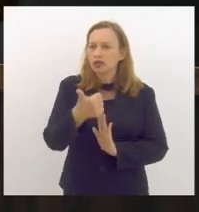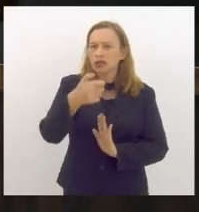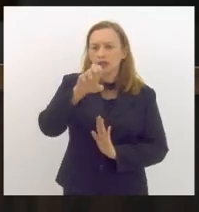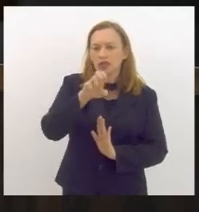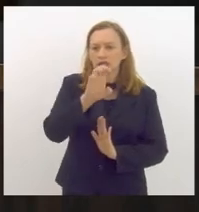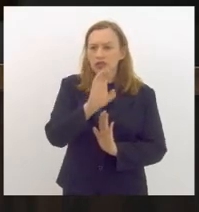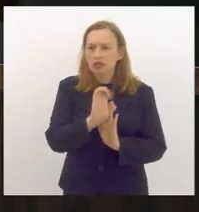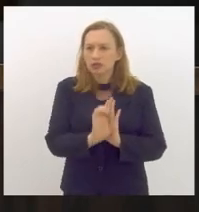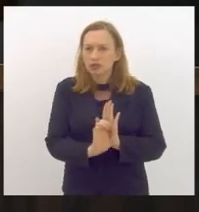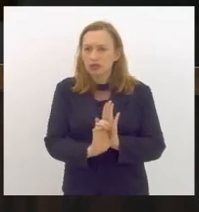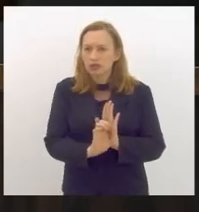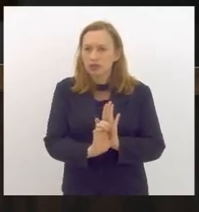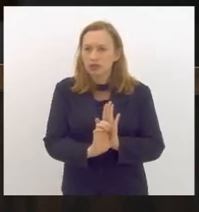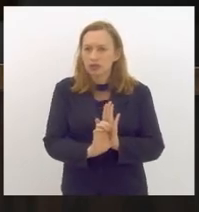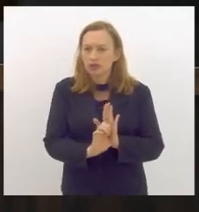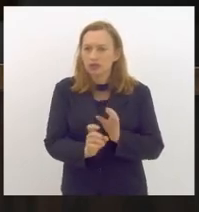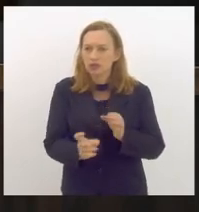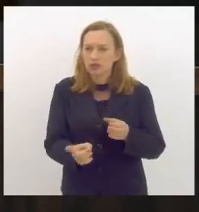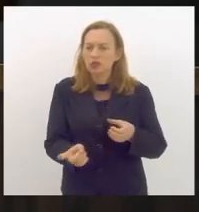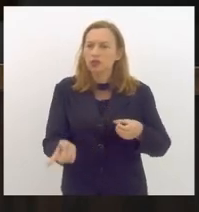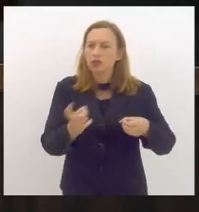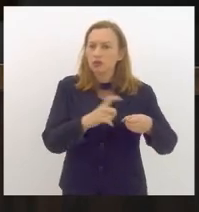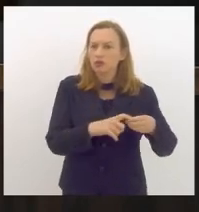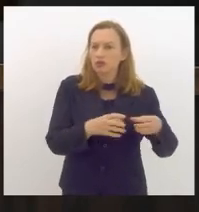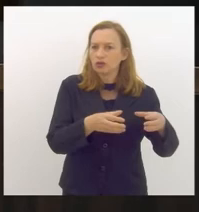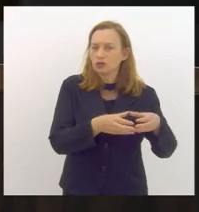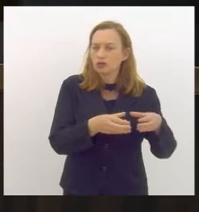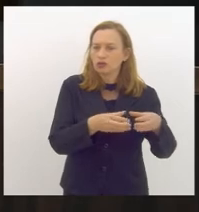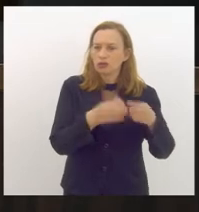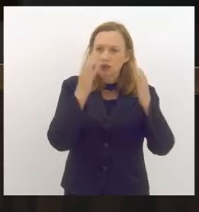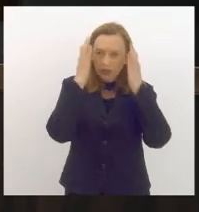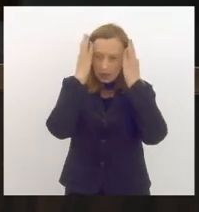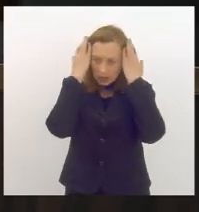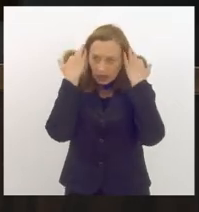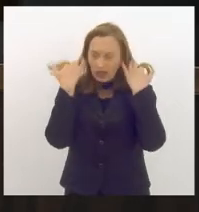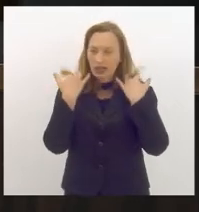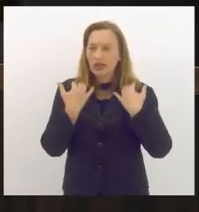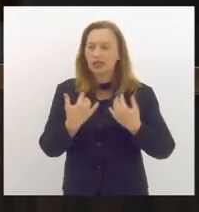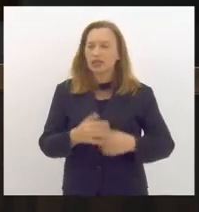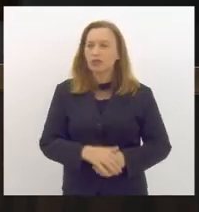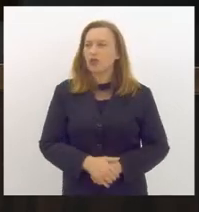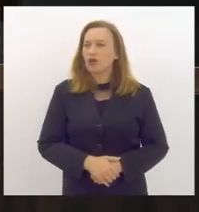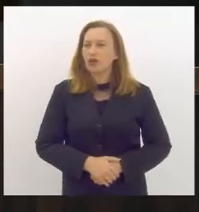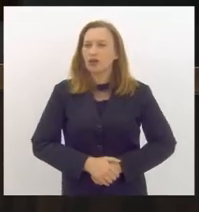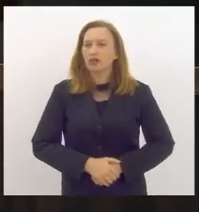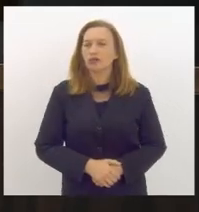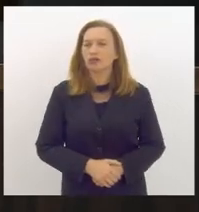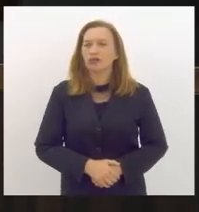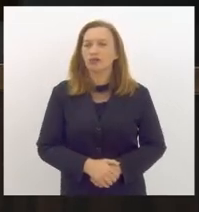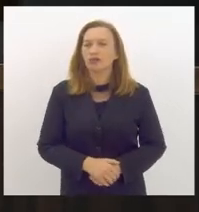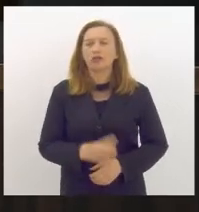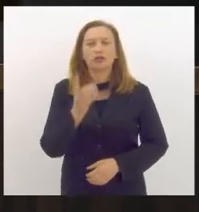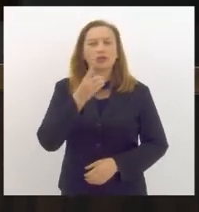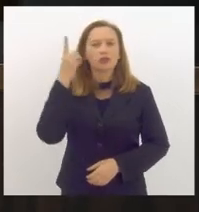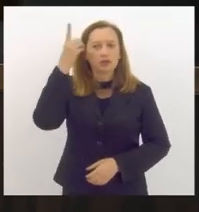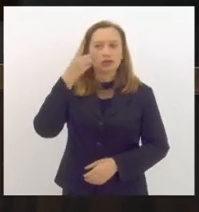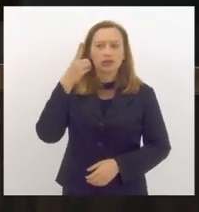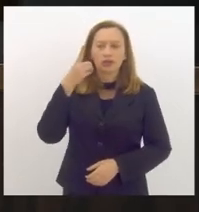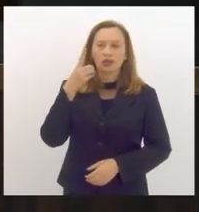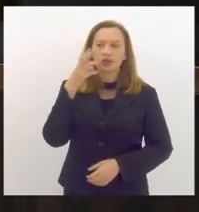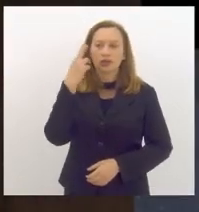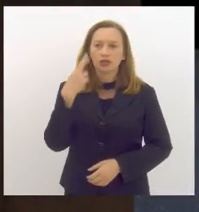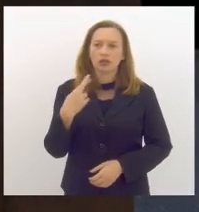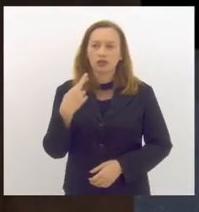15 emendas e retorna às comissões. Para a declaração de voto, a deputada Renata